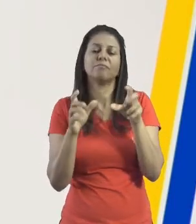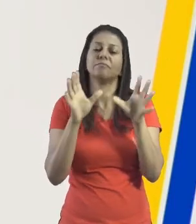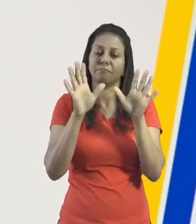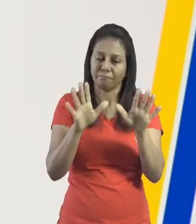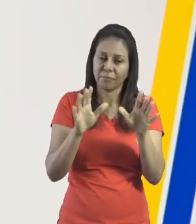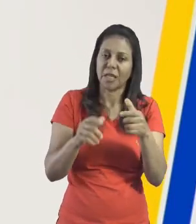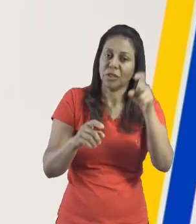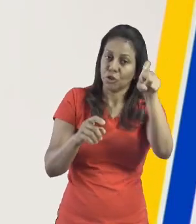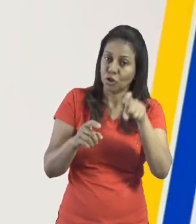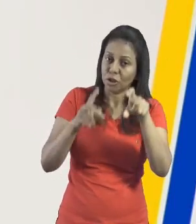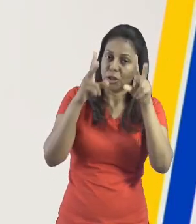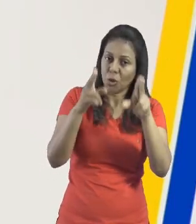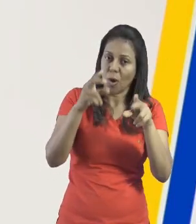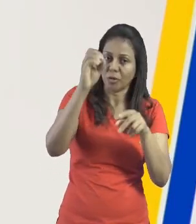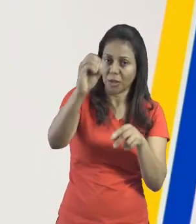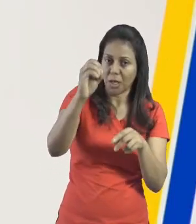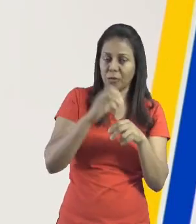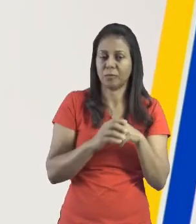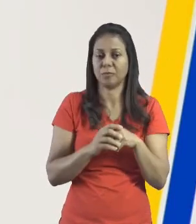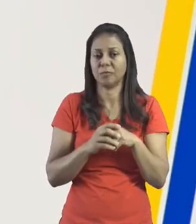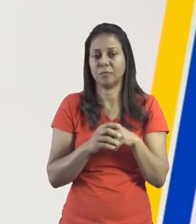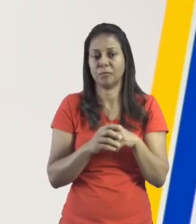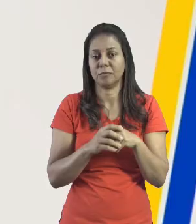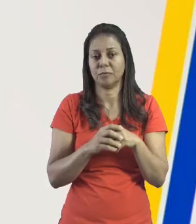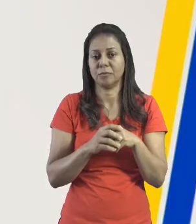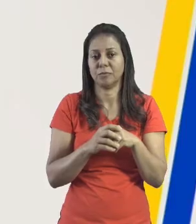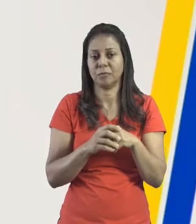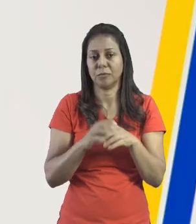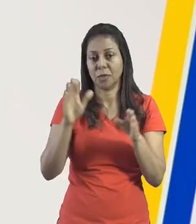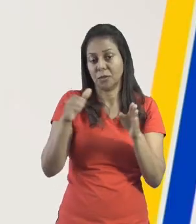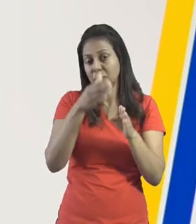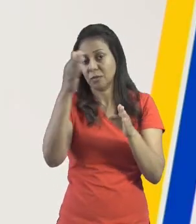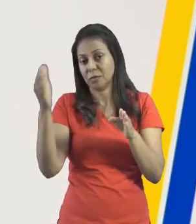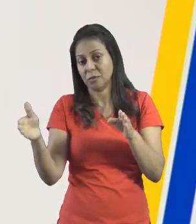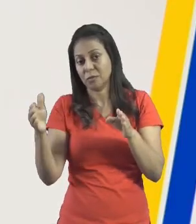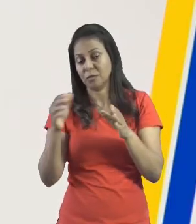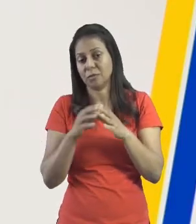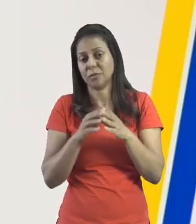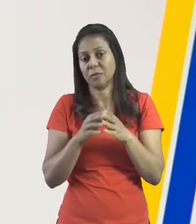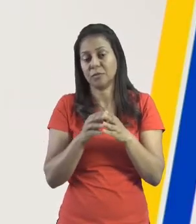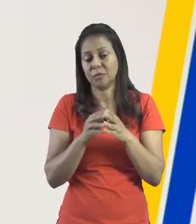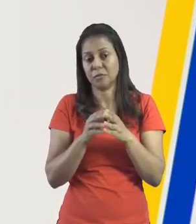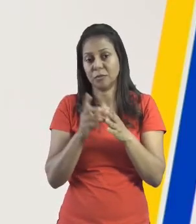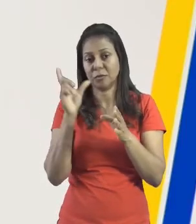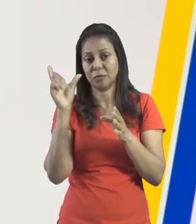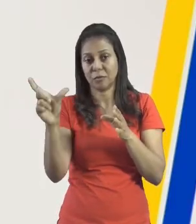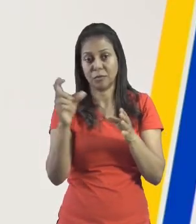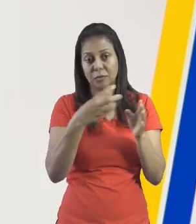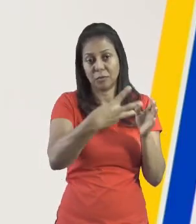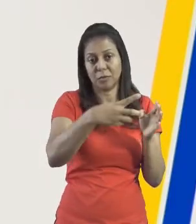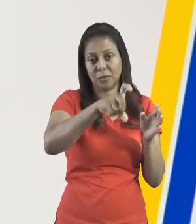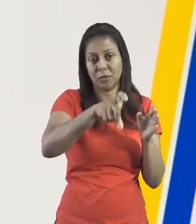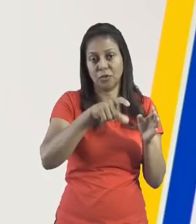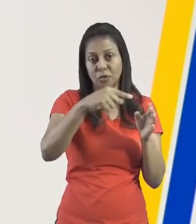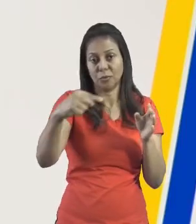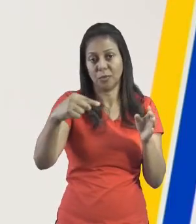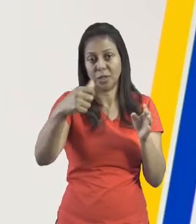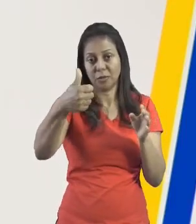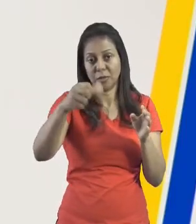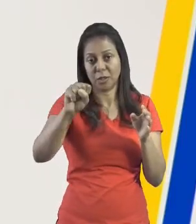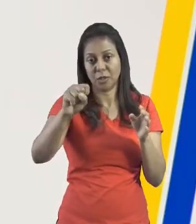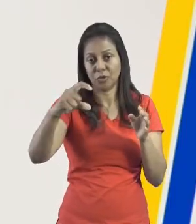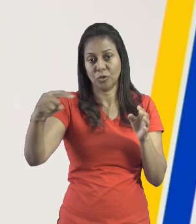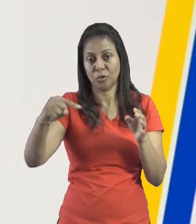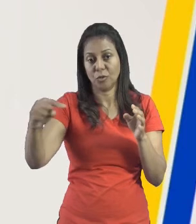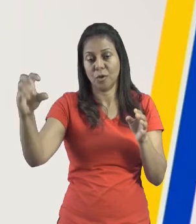vai ser igual a zero, ou a outra parte, que é um dos fatores, que é 3x menos 18, igual a